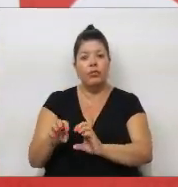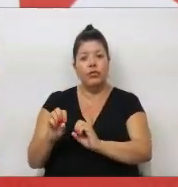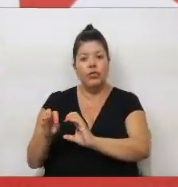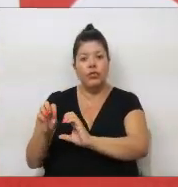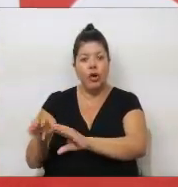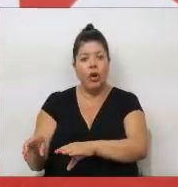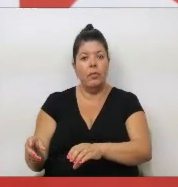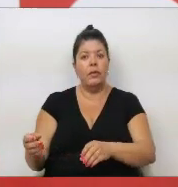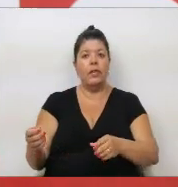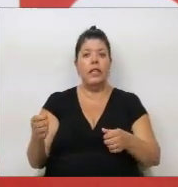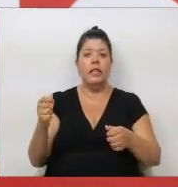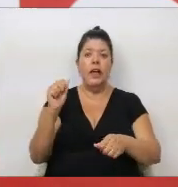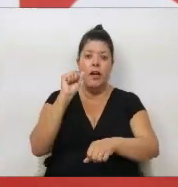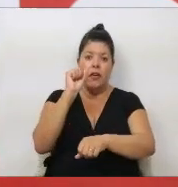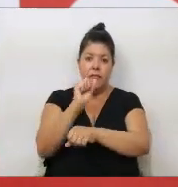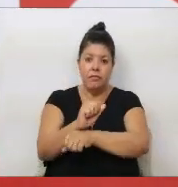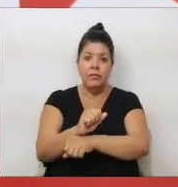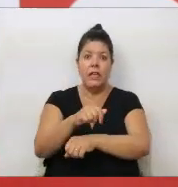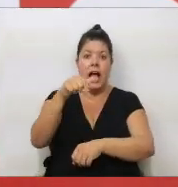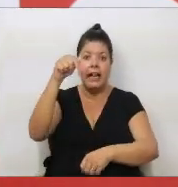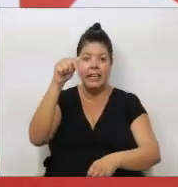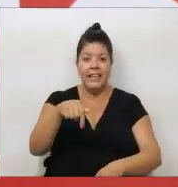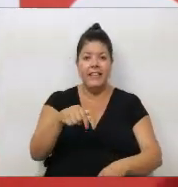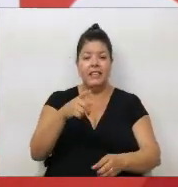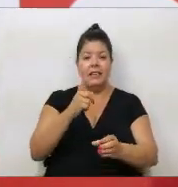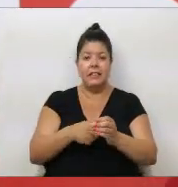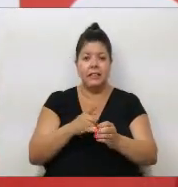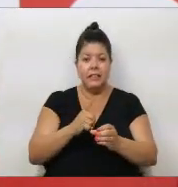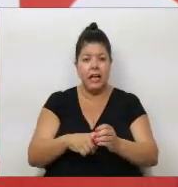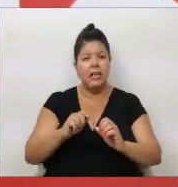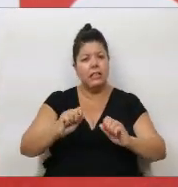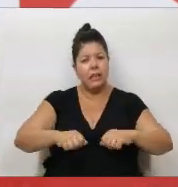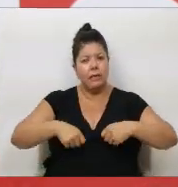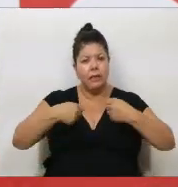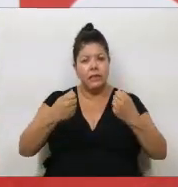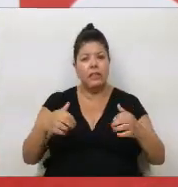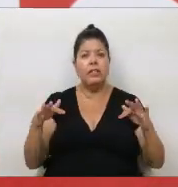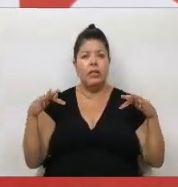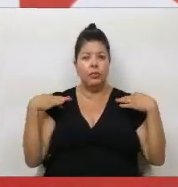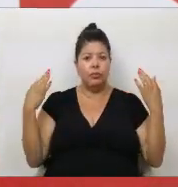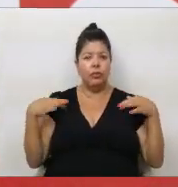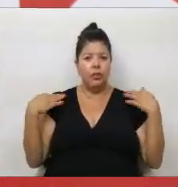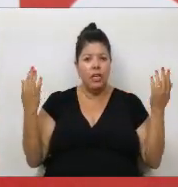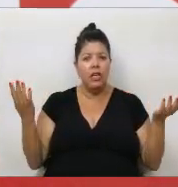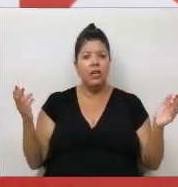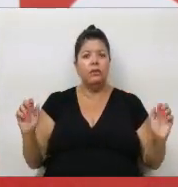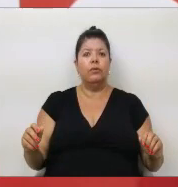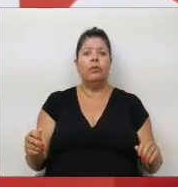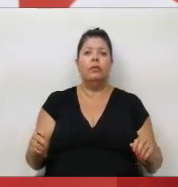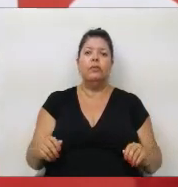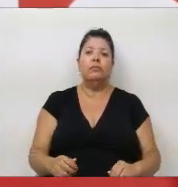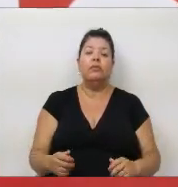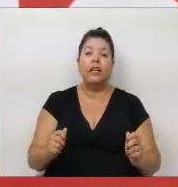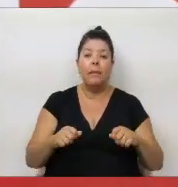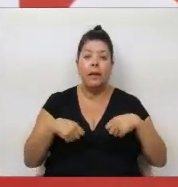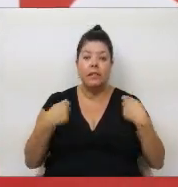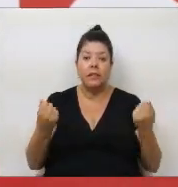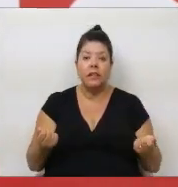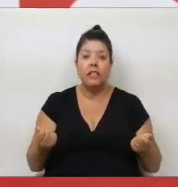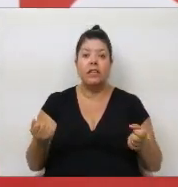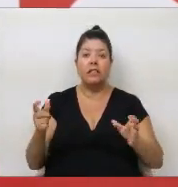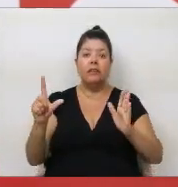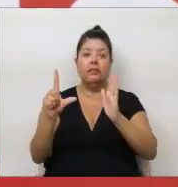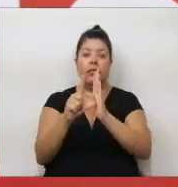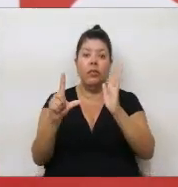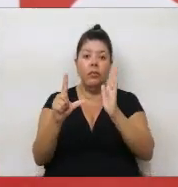nossa cidade, para que eles se capacitem no turismo, para que eles se capacitem para o comércio, voltados para o